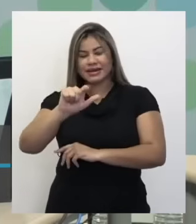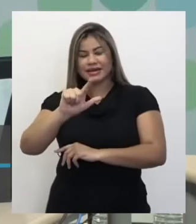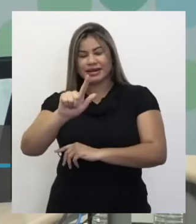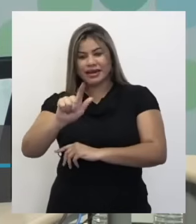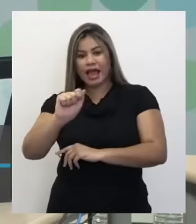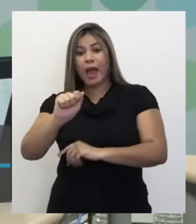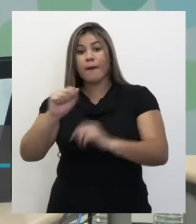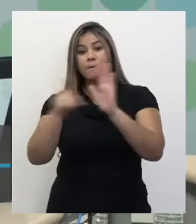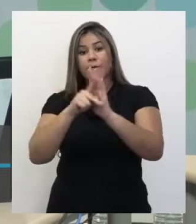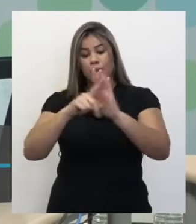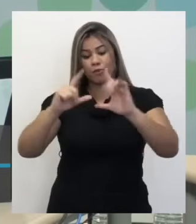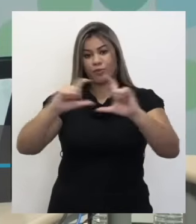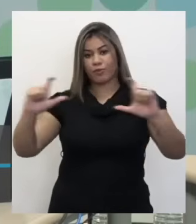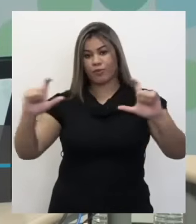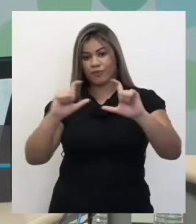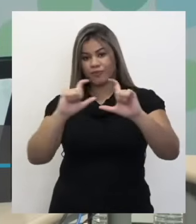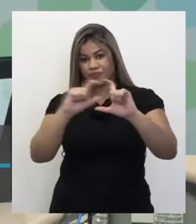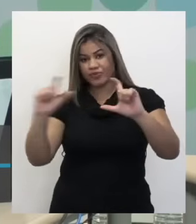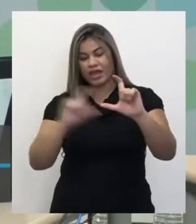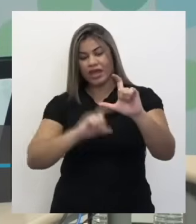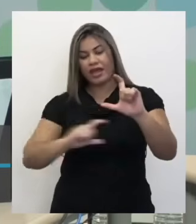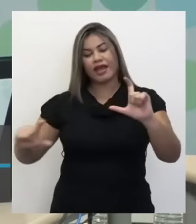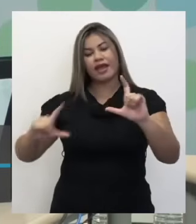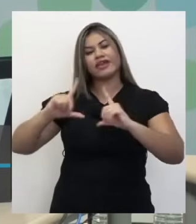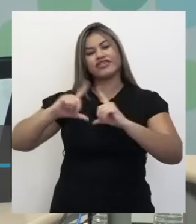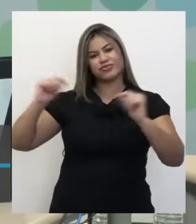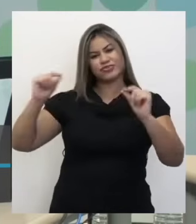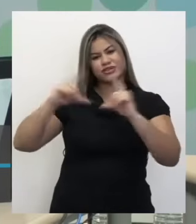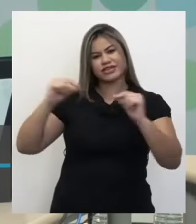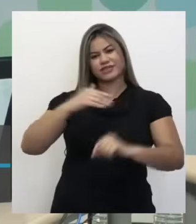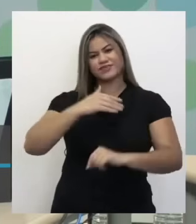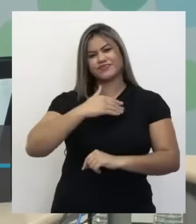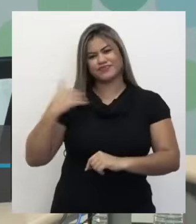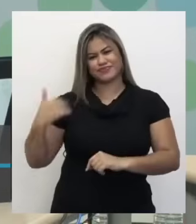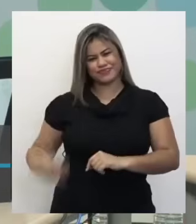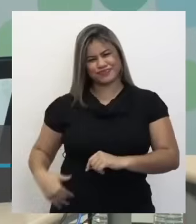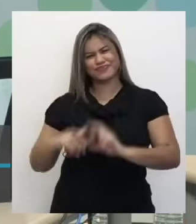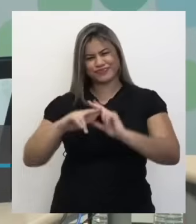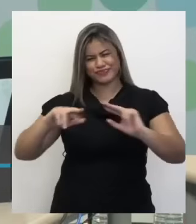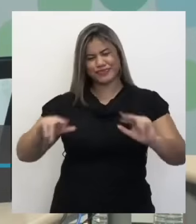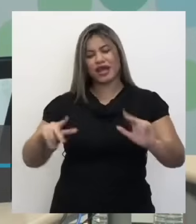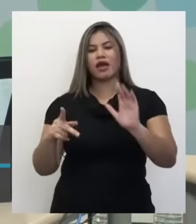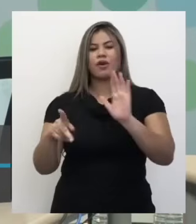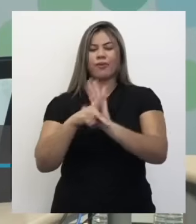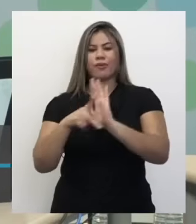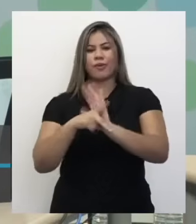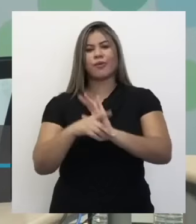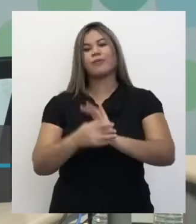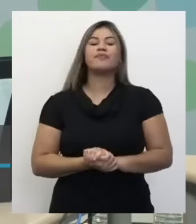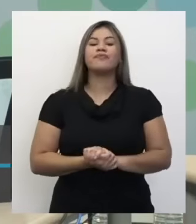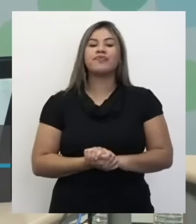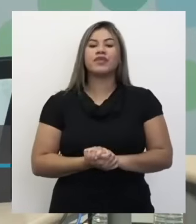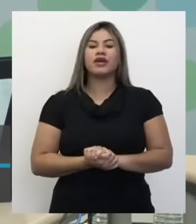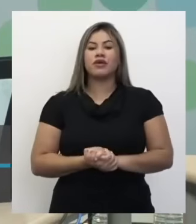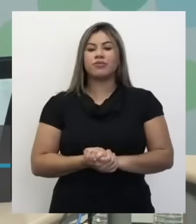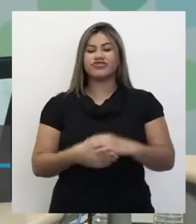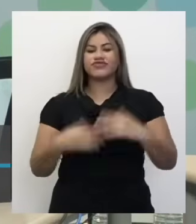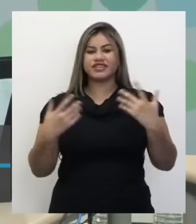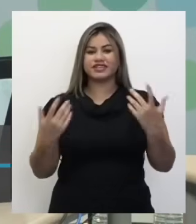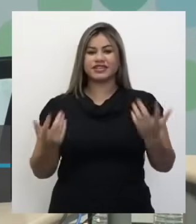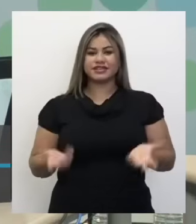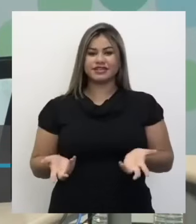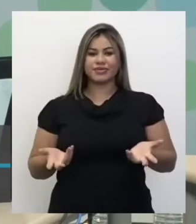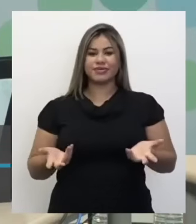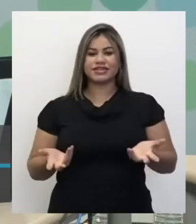tem uma característica diferente. Só que a gente vê uma sequência ali, também são vários quadrinhos, só que é uma história maior,